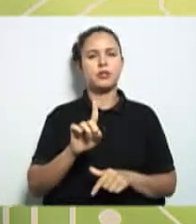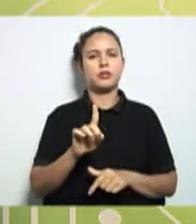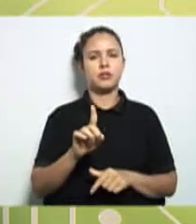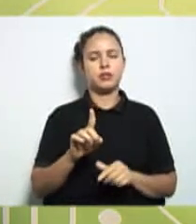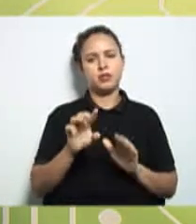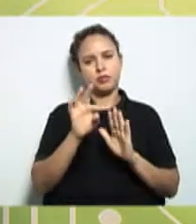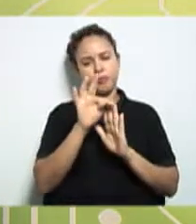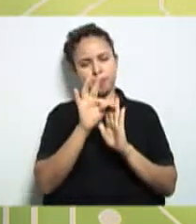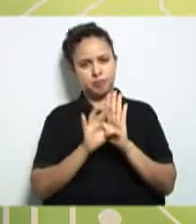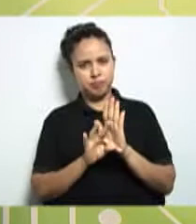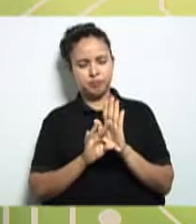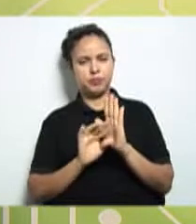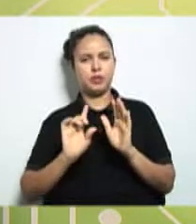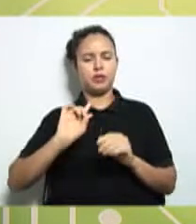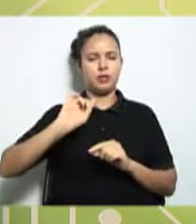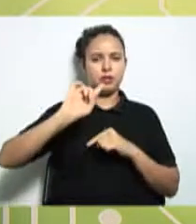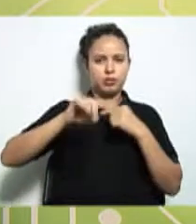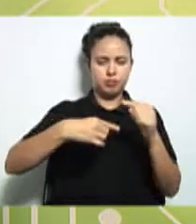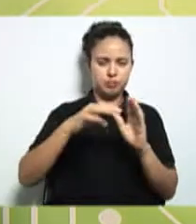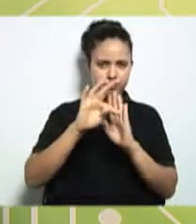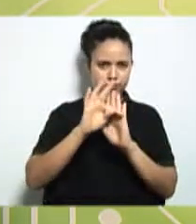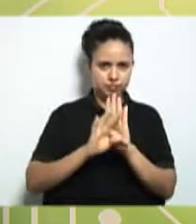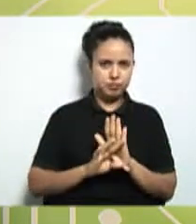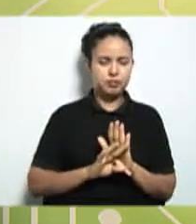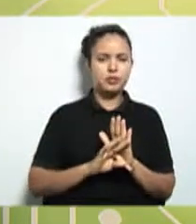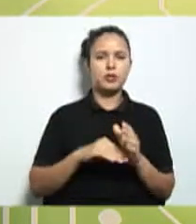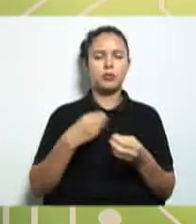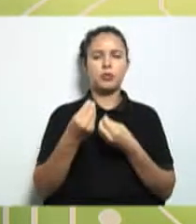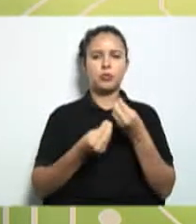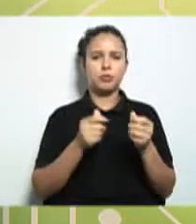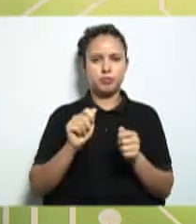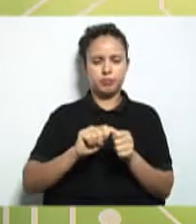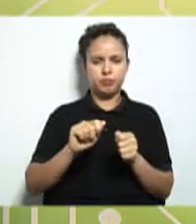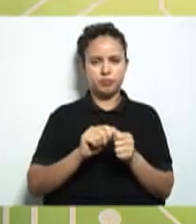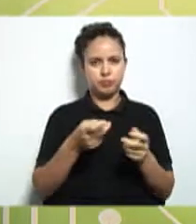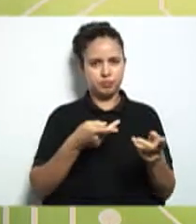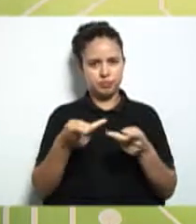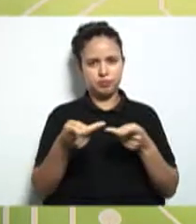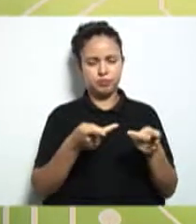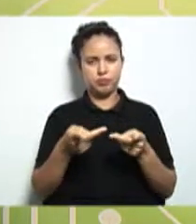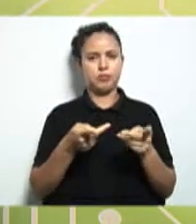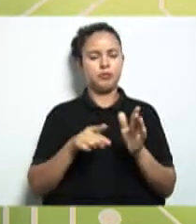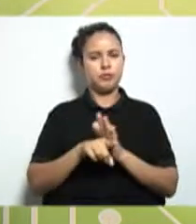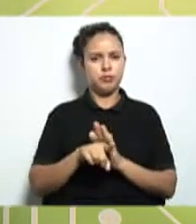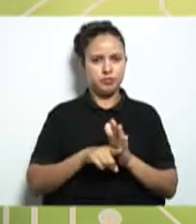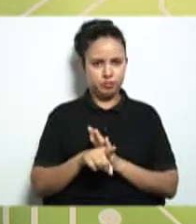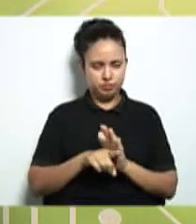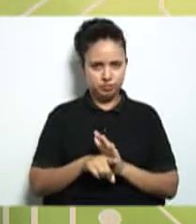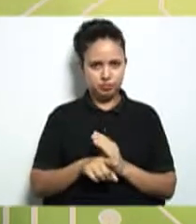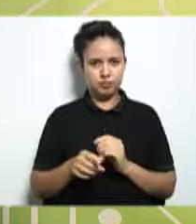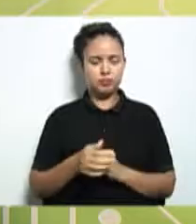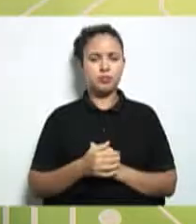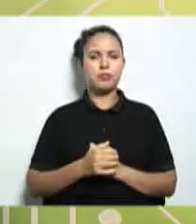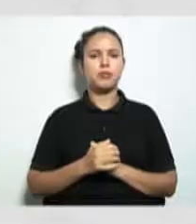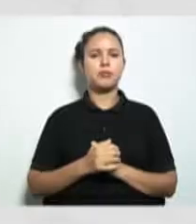pós-textuais. E então, como é que a gente faz o planejamento da pesquisa? Tá aqui, olha para